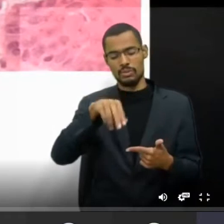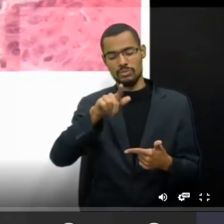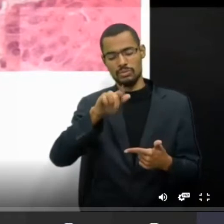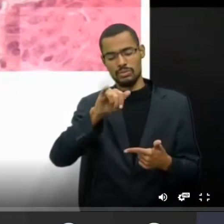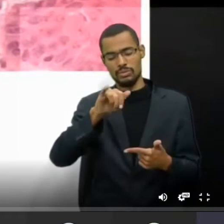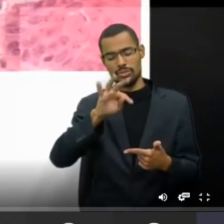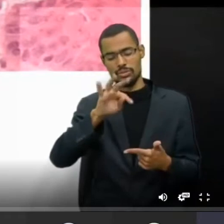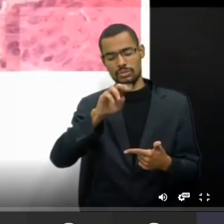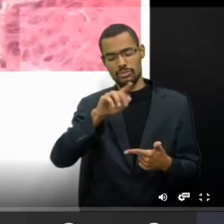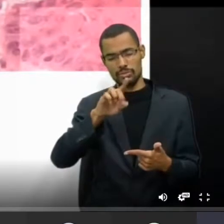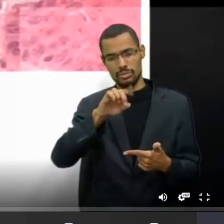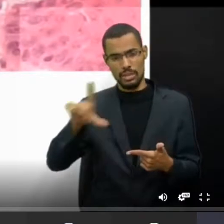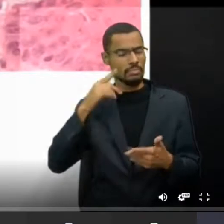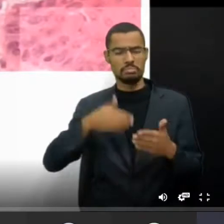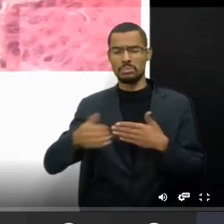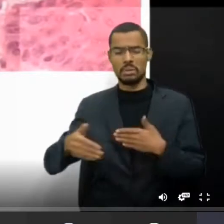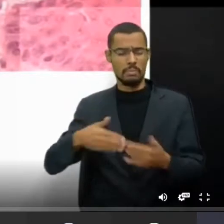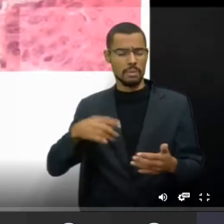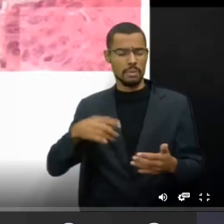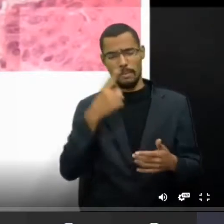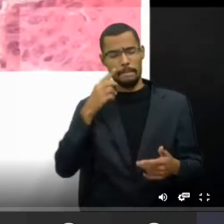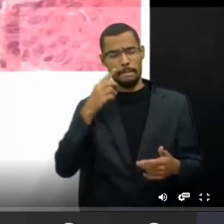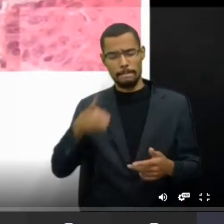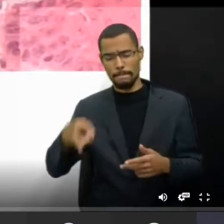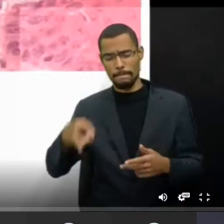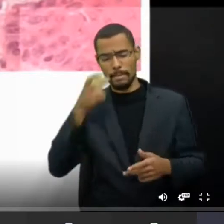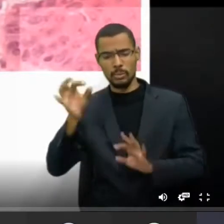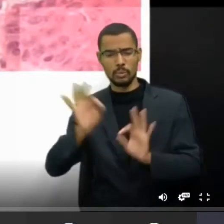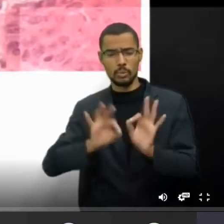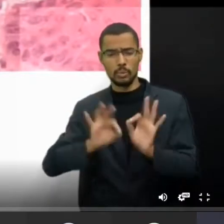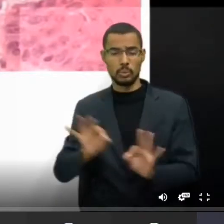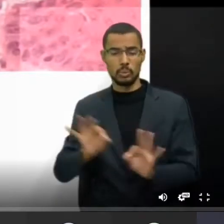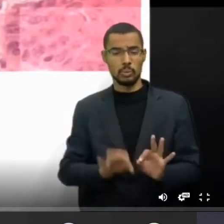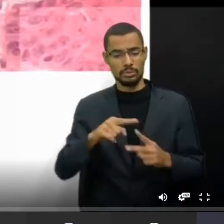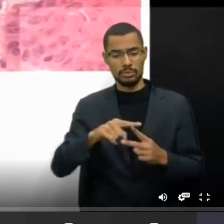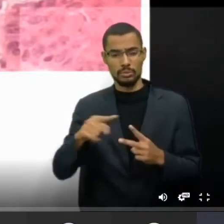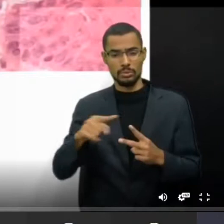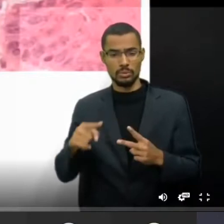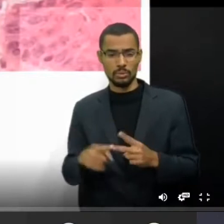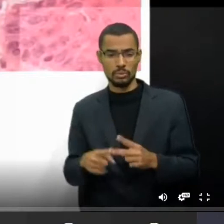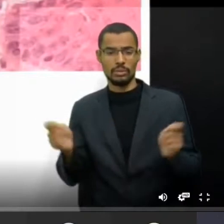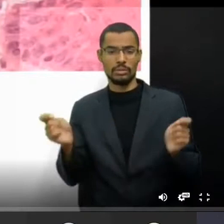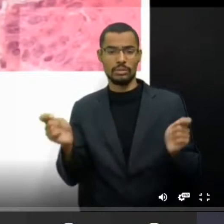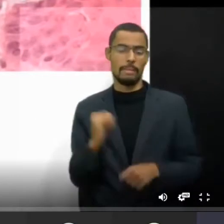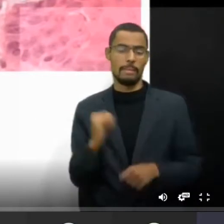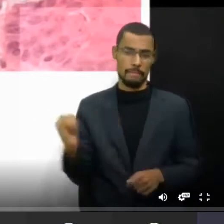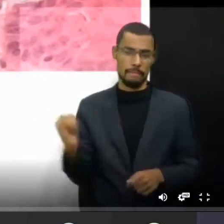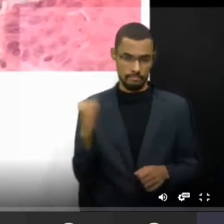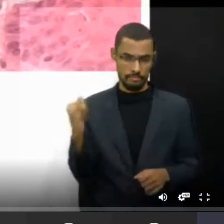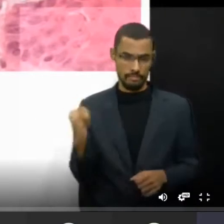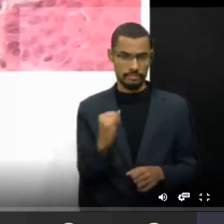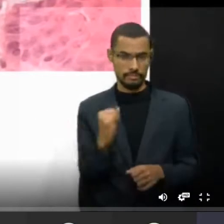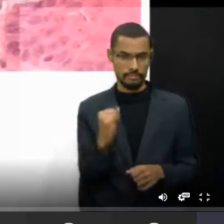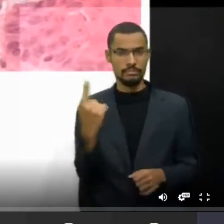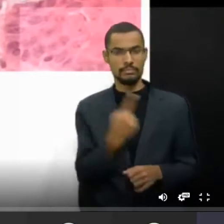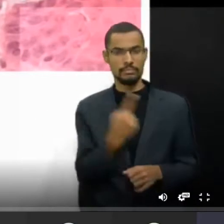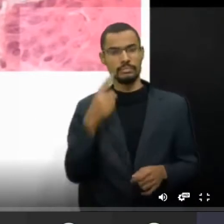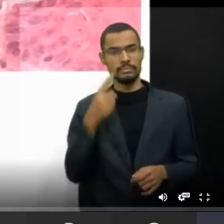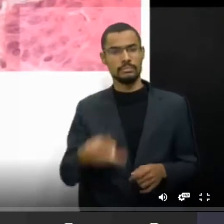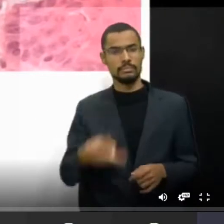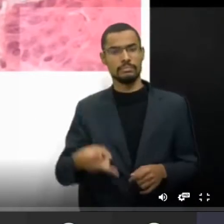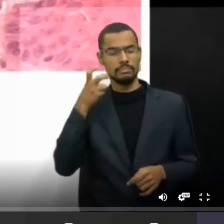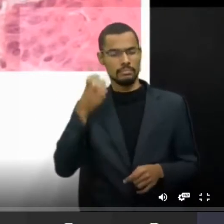longitudinal. E, independente, nós vamos observar todas as estruturas propostas em ambos os cortes. Então, nós vamos observar,